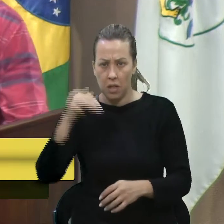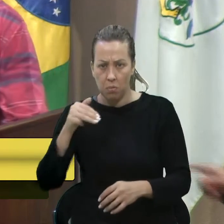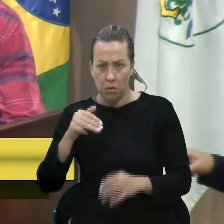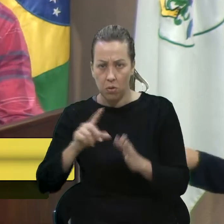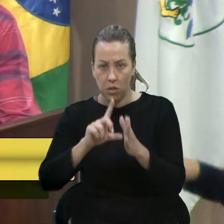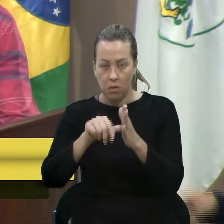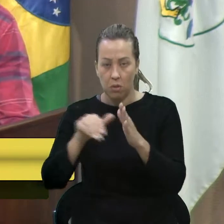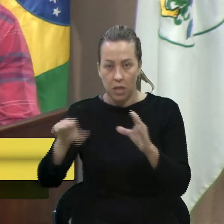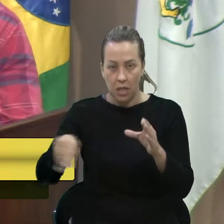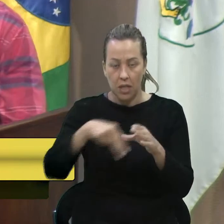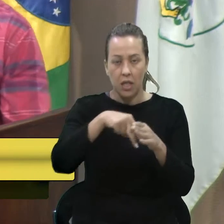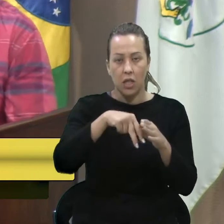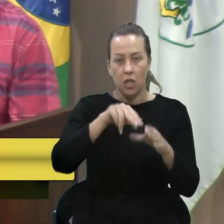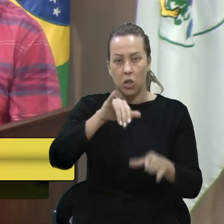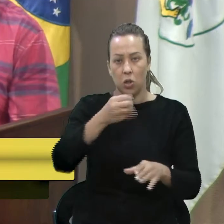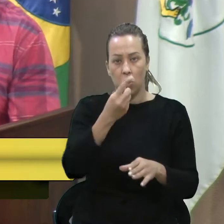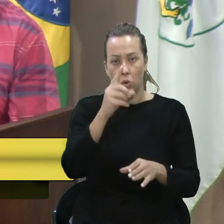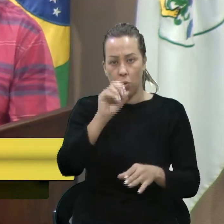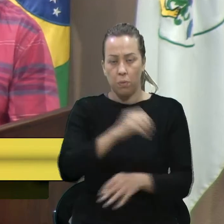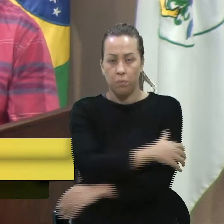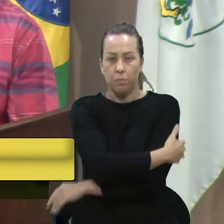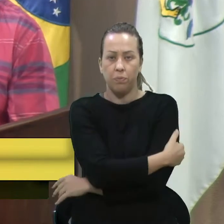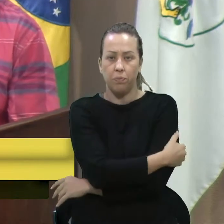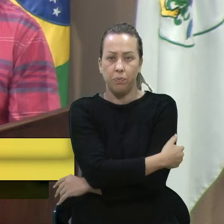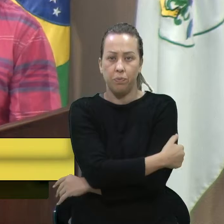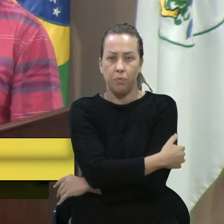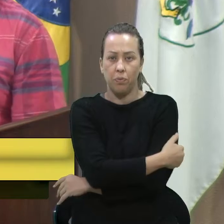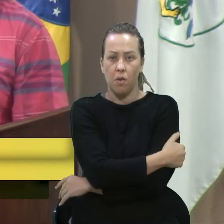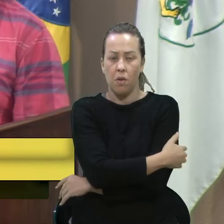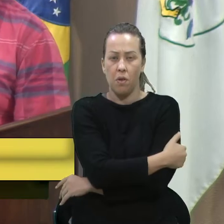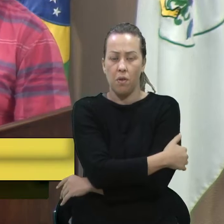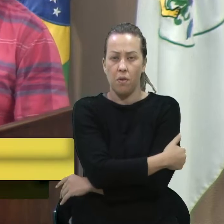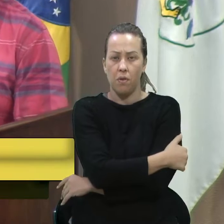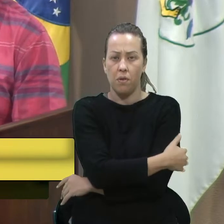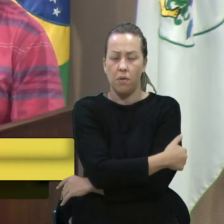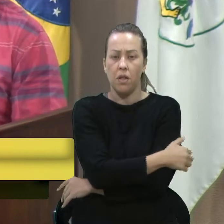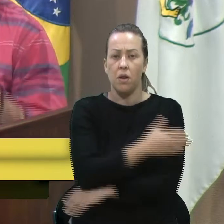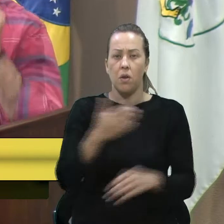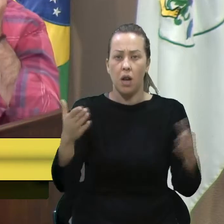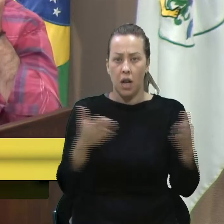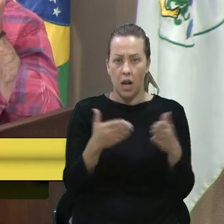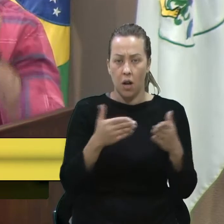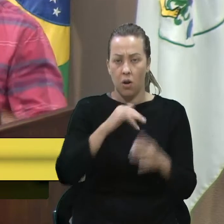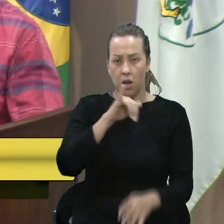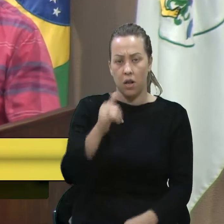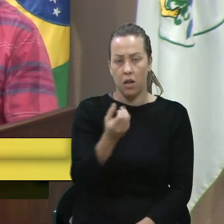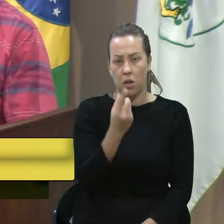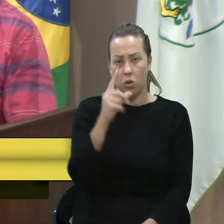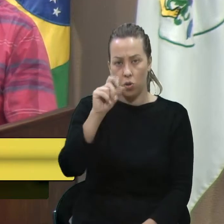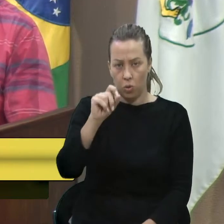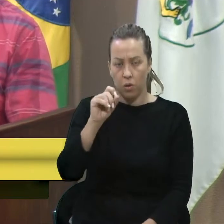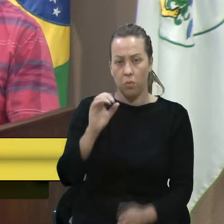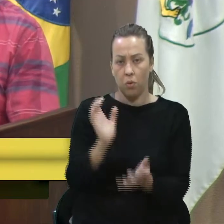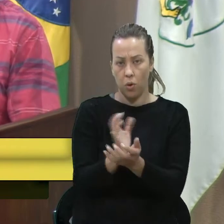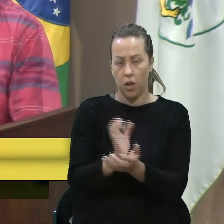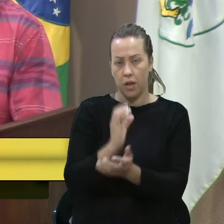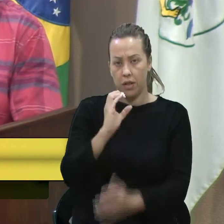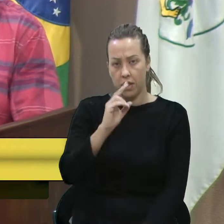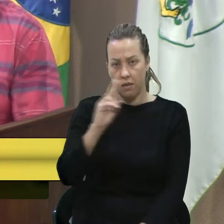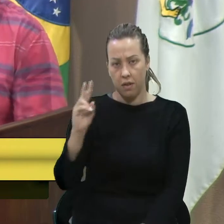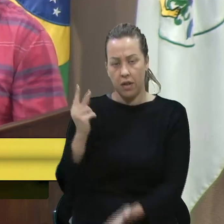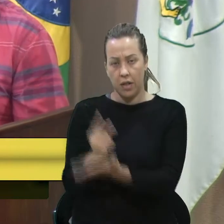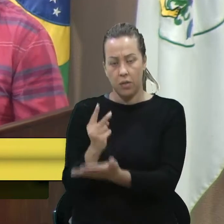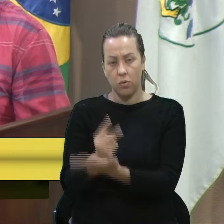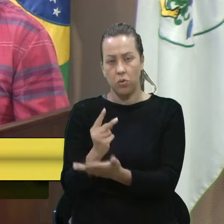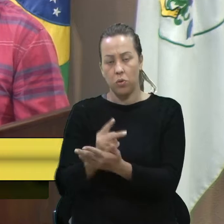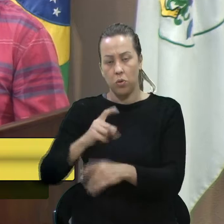João. Está anotado? Ah, tá. Aqui já. Então, eu passo agora para o João, meu colega do CVV, que ele dá sequência no